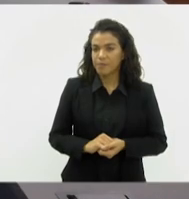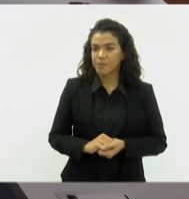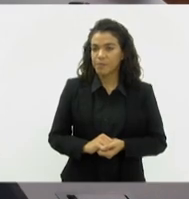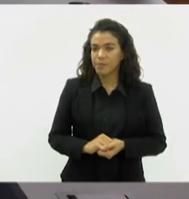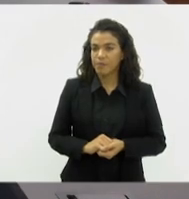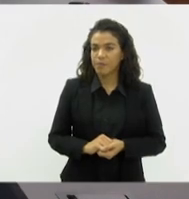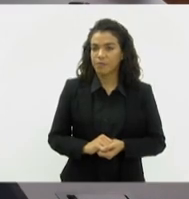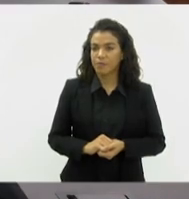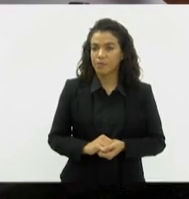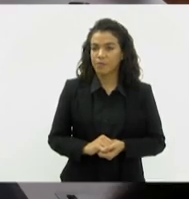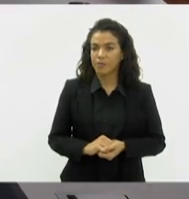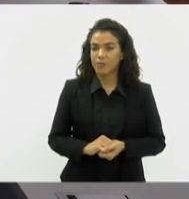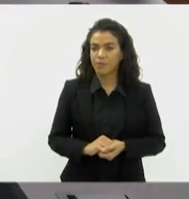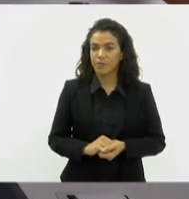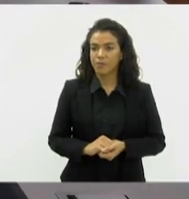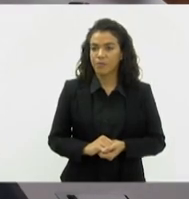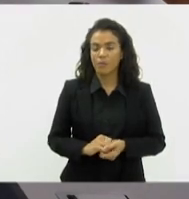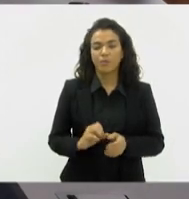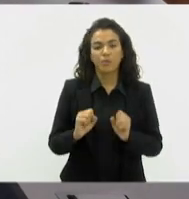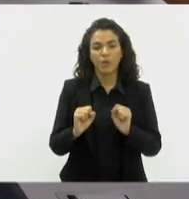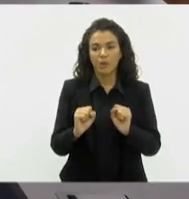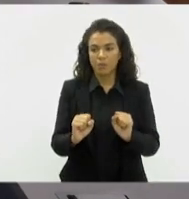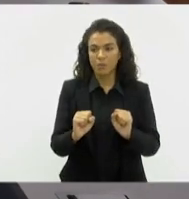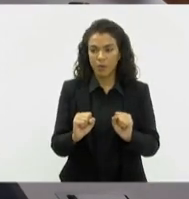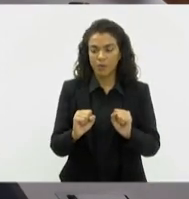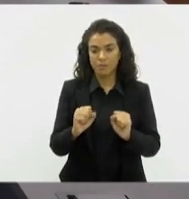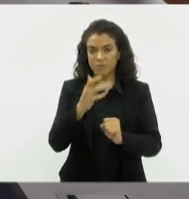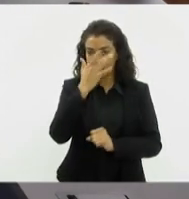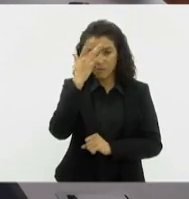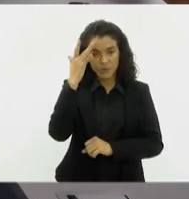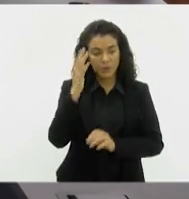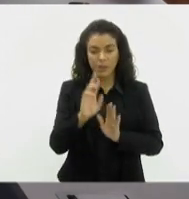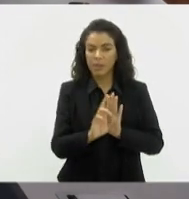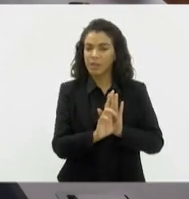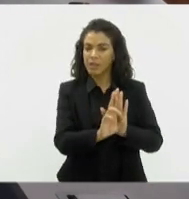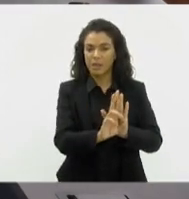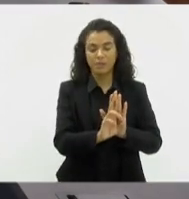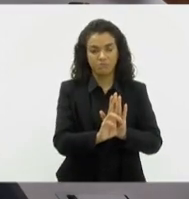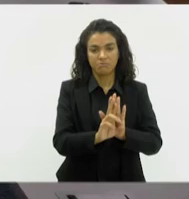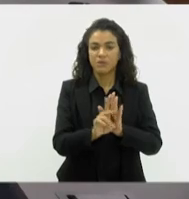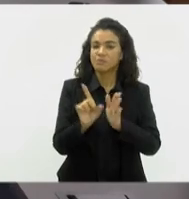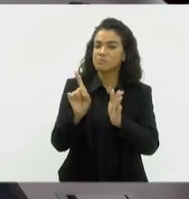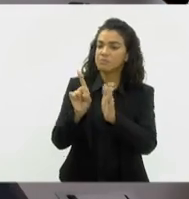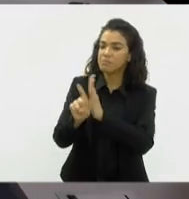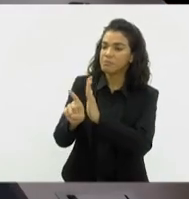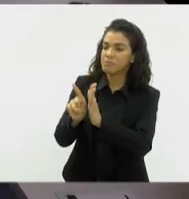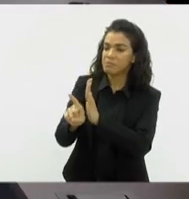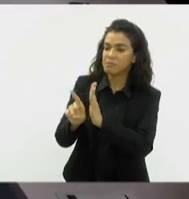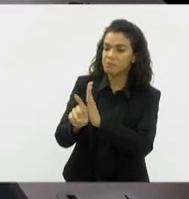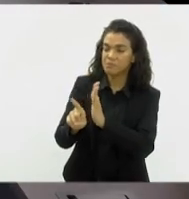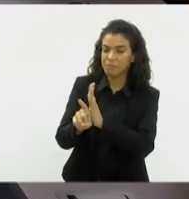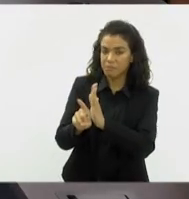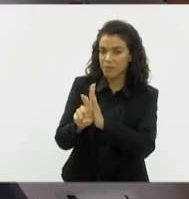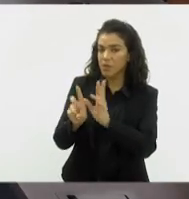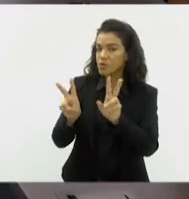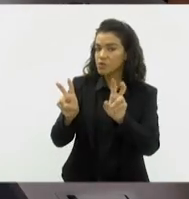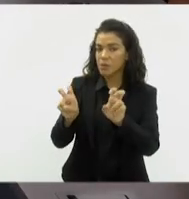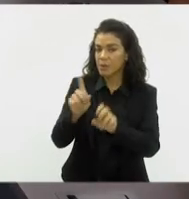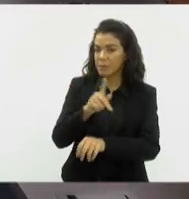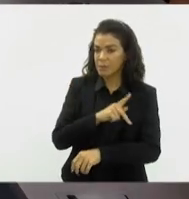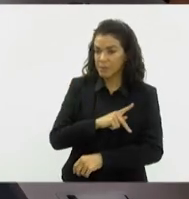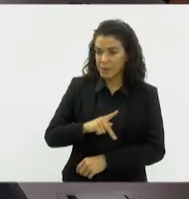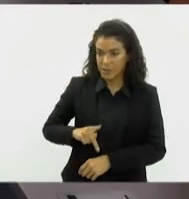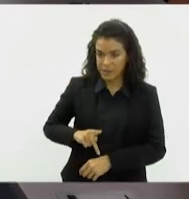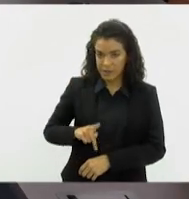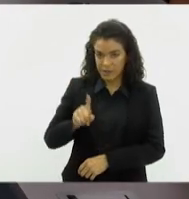quiser. Pode ser, pode ser. Alguém que fale o nome do mecanismo para a gente fazer alguns questionamentos sobre... A presidente está aí? A